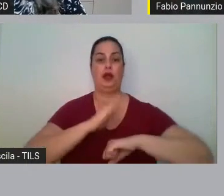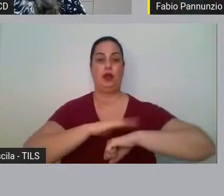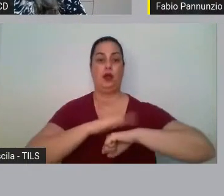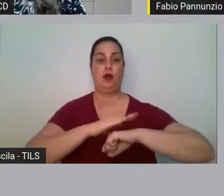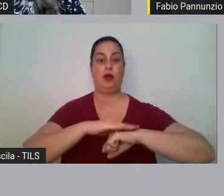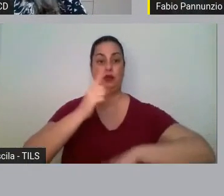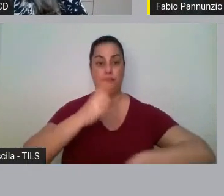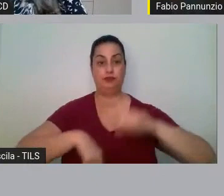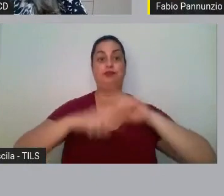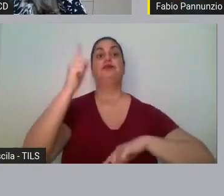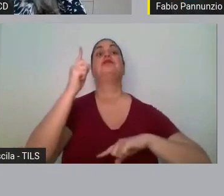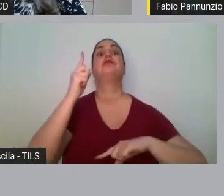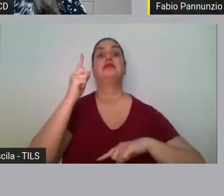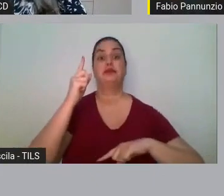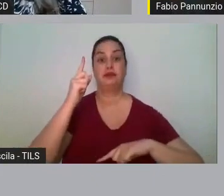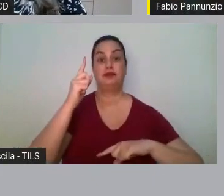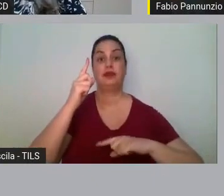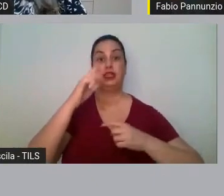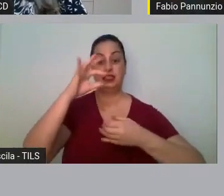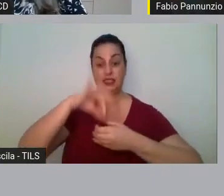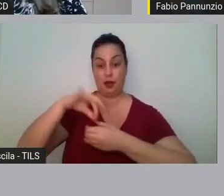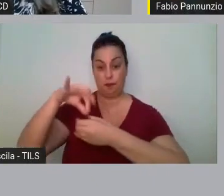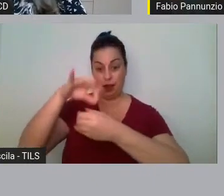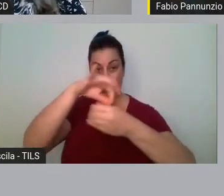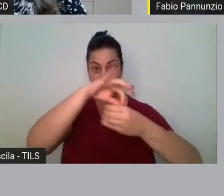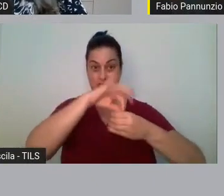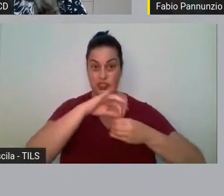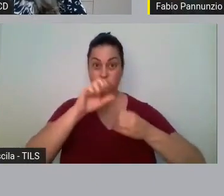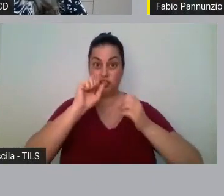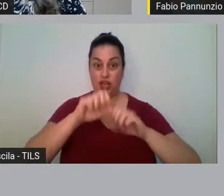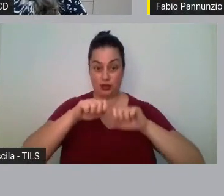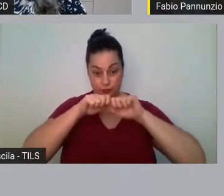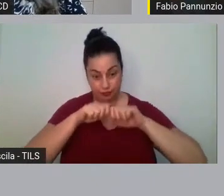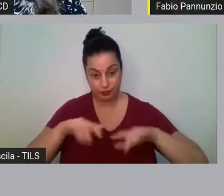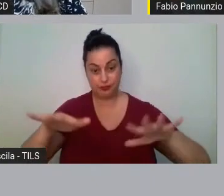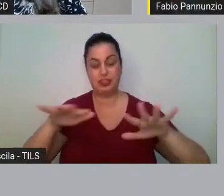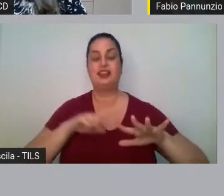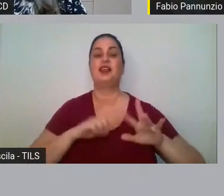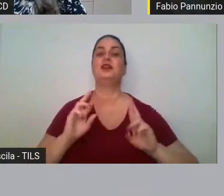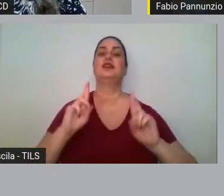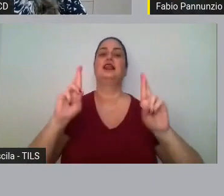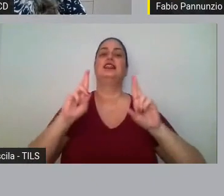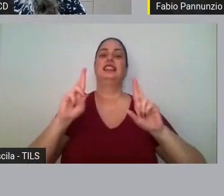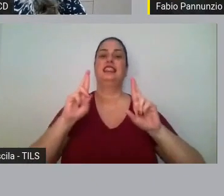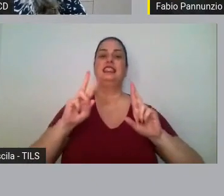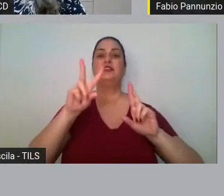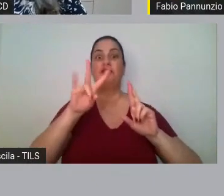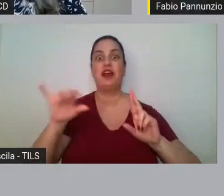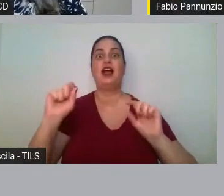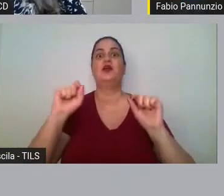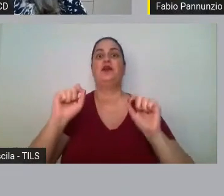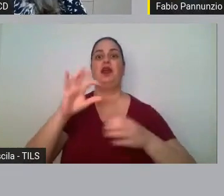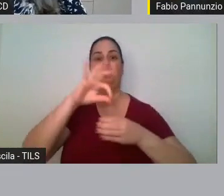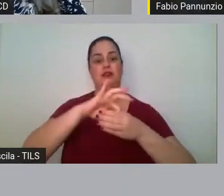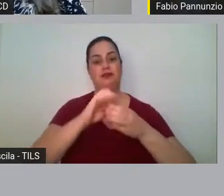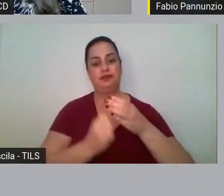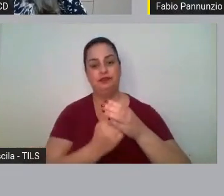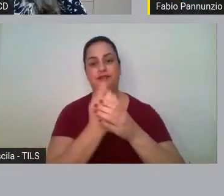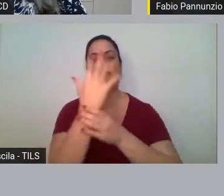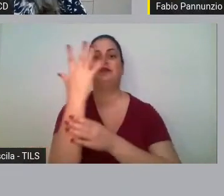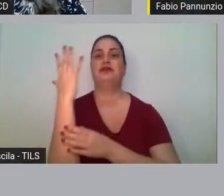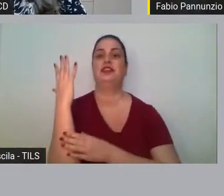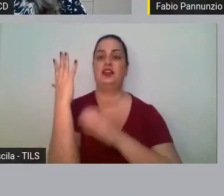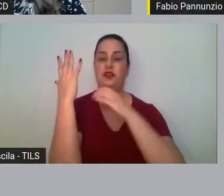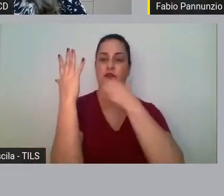sementes estão jogadas, estão plantadas. Tenho certeza que irão brotar, produzir muitos frutos, e aí será